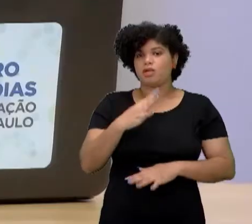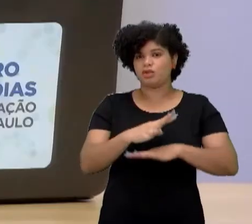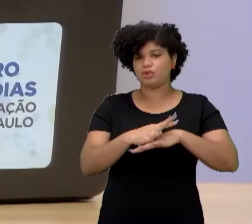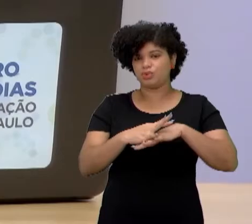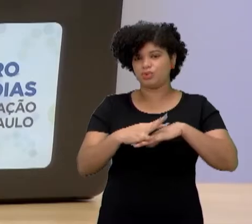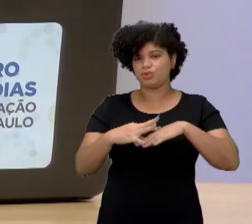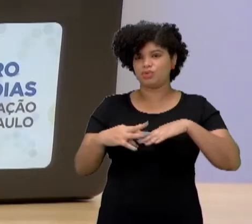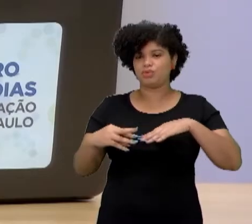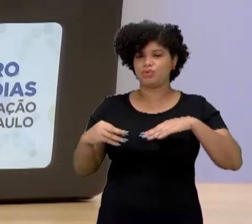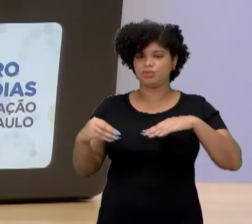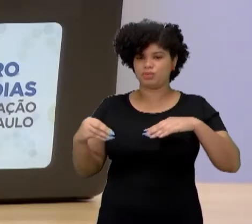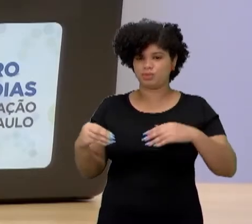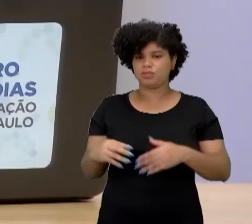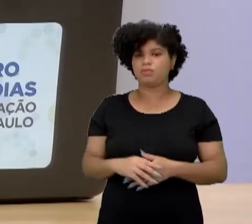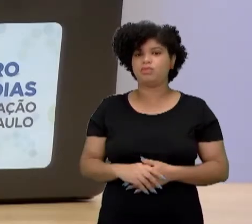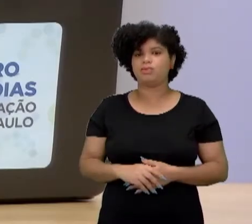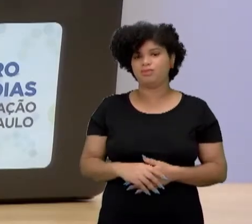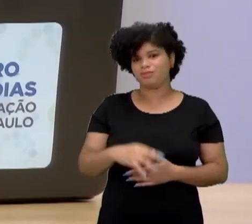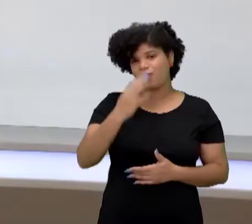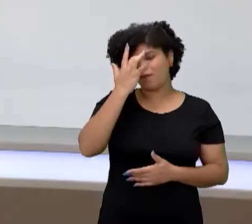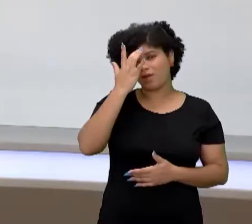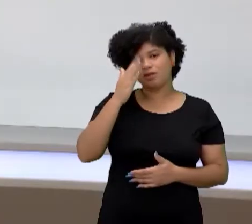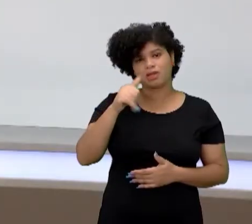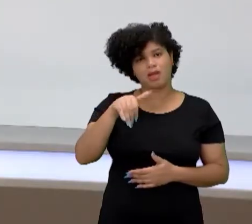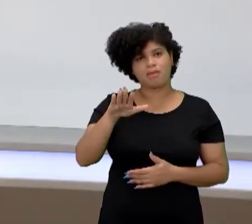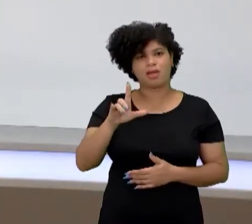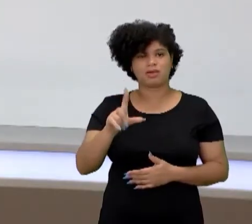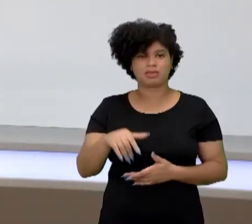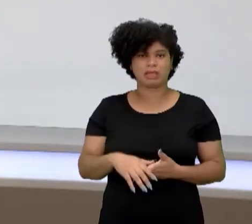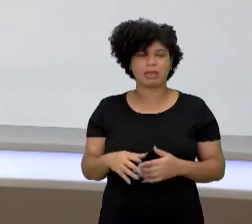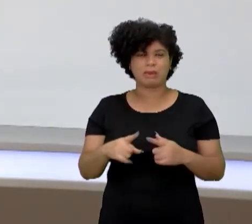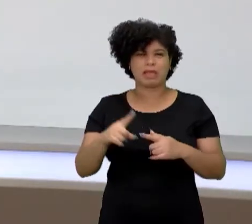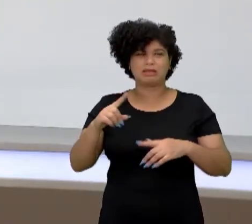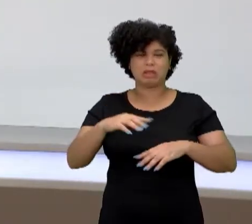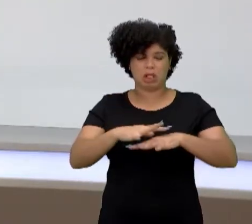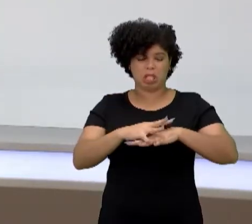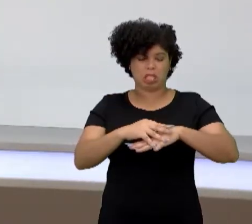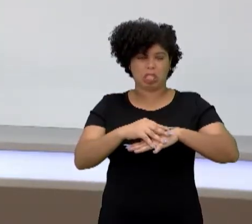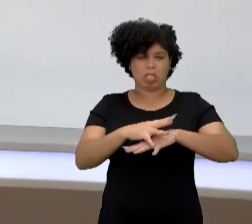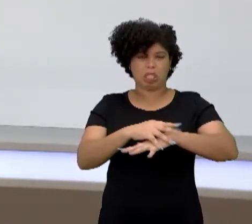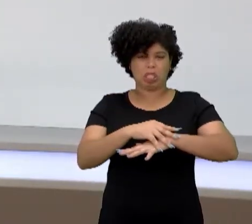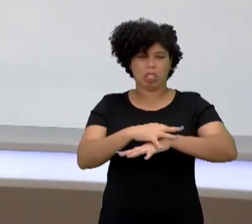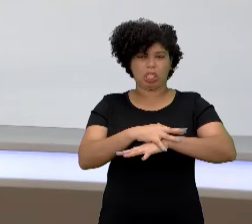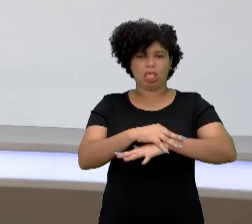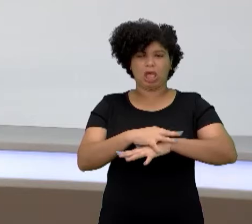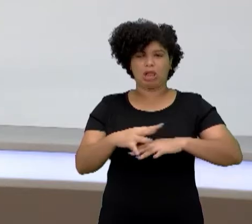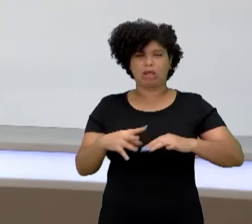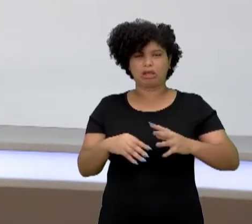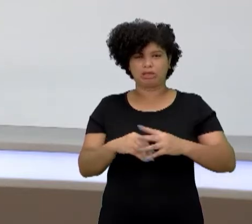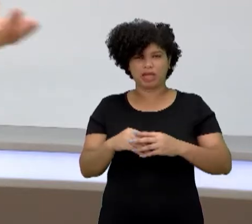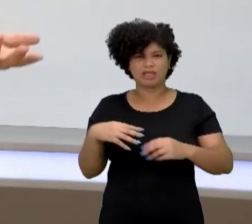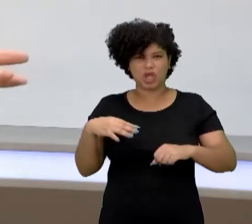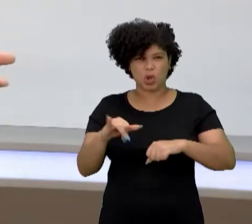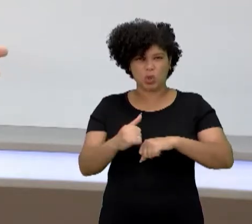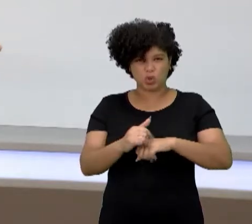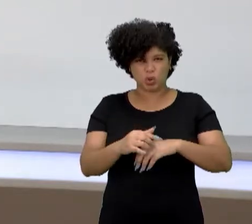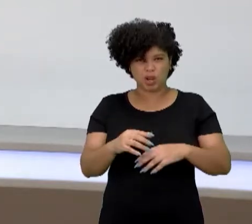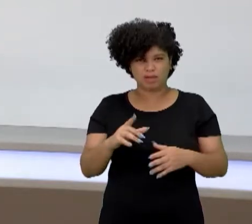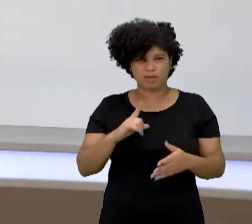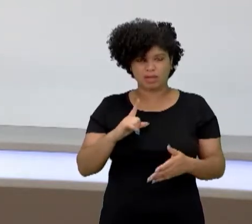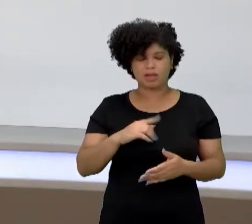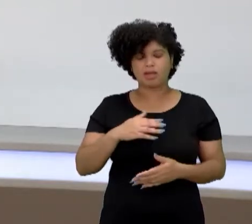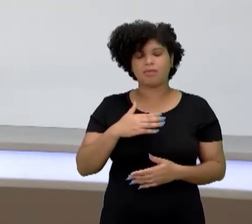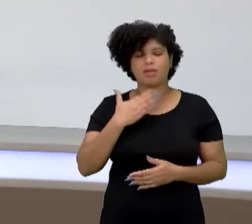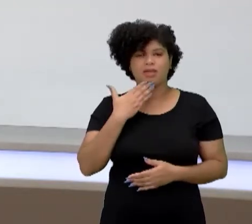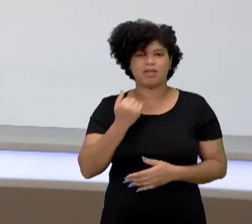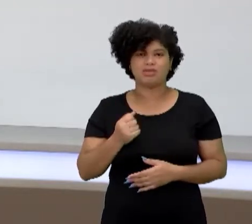isso, né? Então, é muito mais fácil eu lavar minha mão que está engordurada com alguma coisa com o detergente do que com o sabonete. Então,